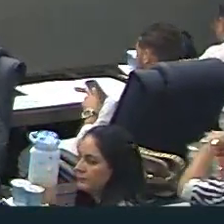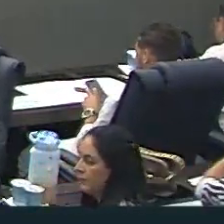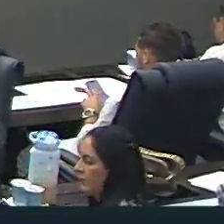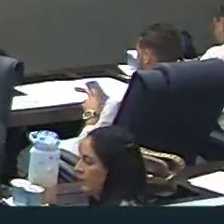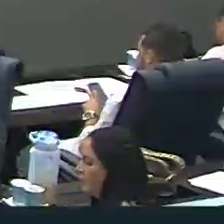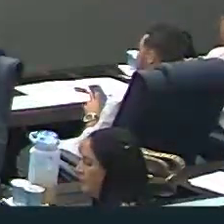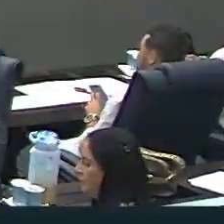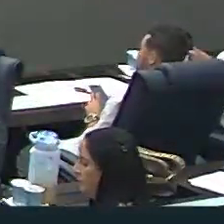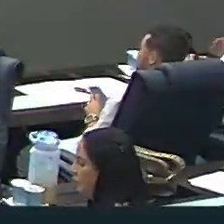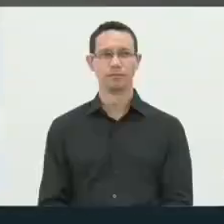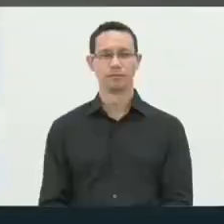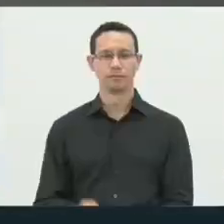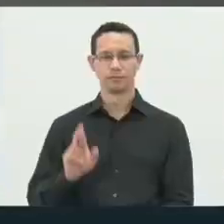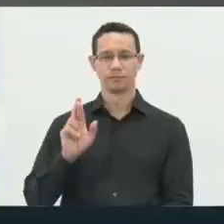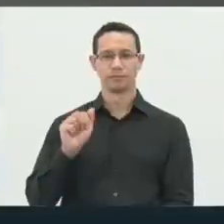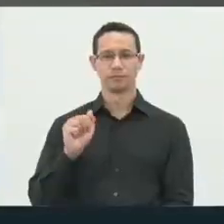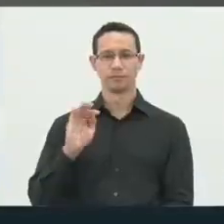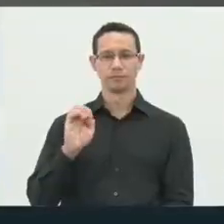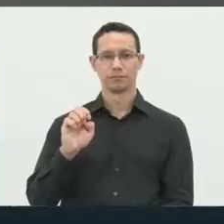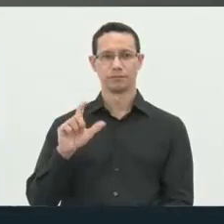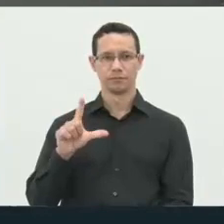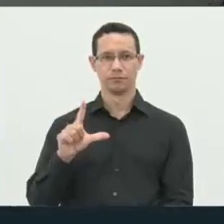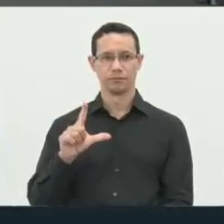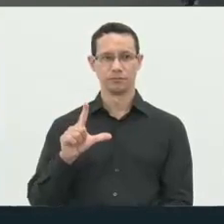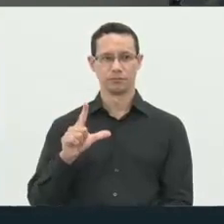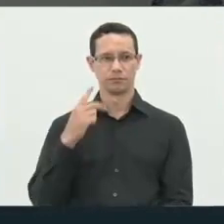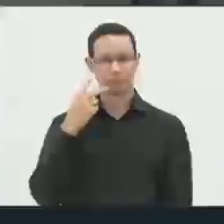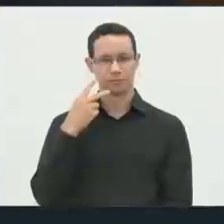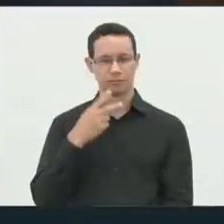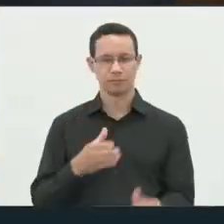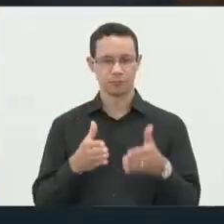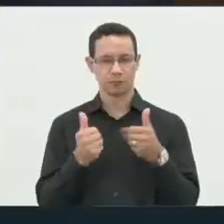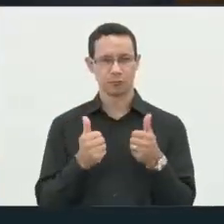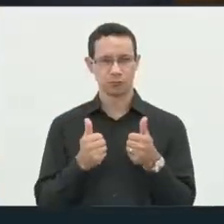Vereador Rafael Costa pediu leitura da